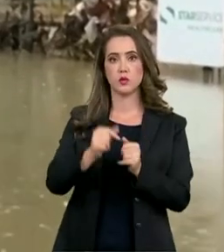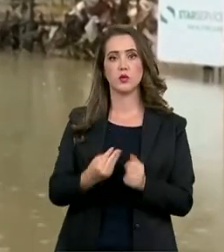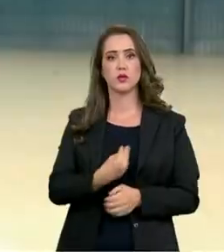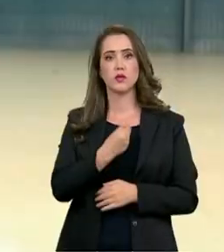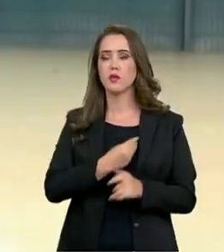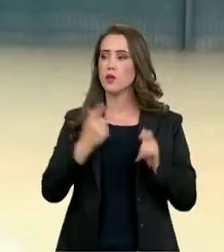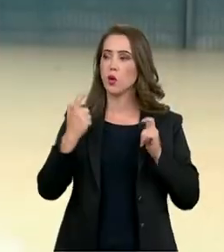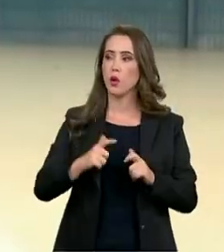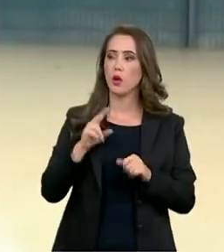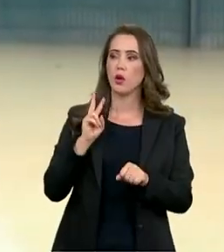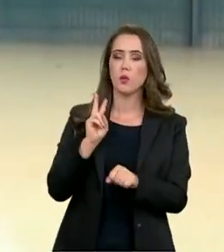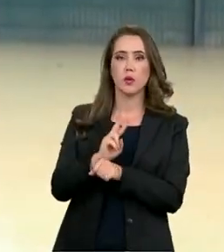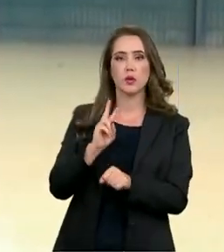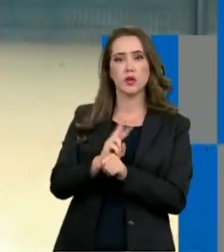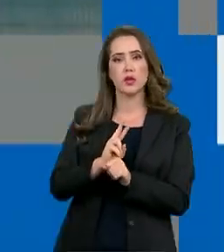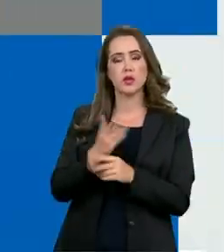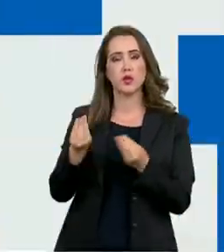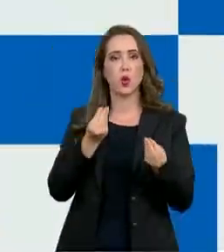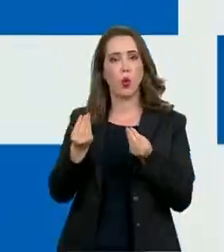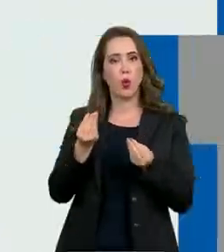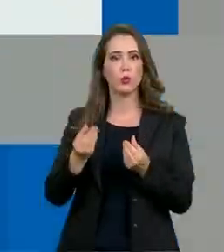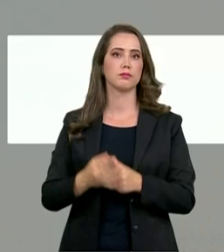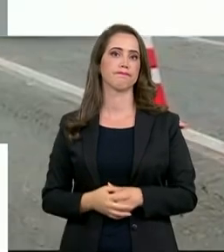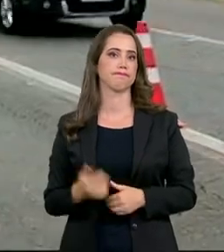de se proteger das mudanças climáticas.